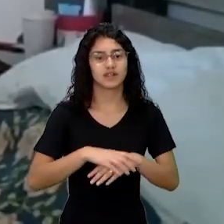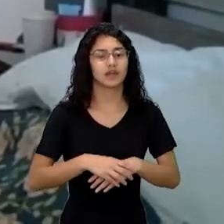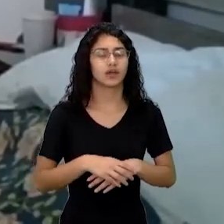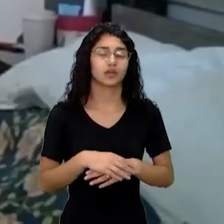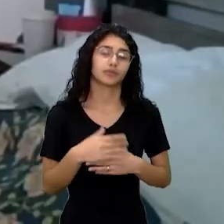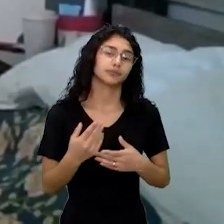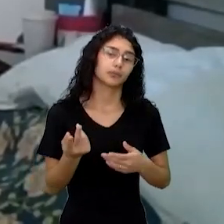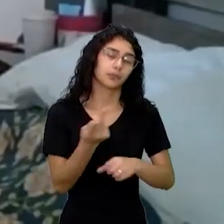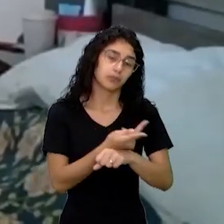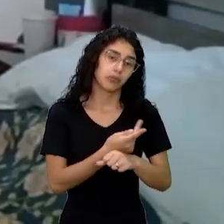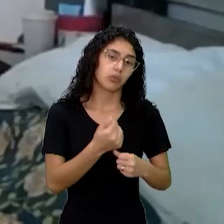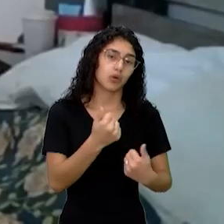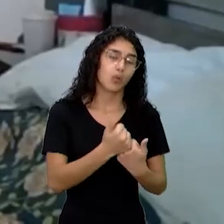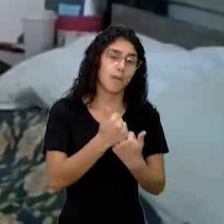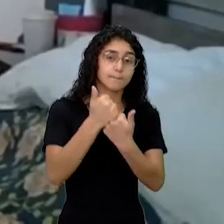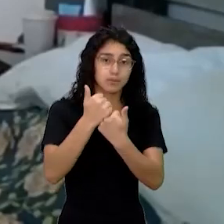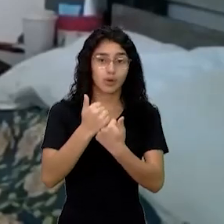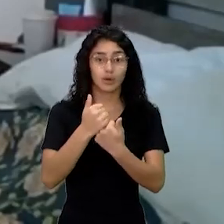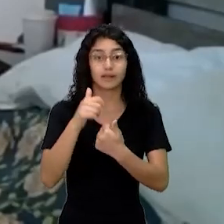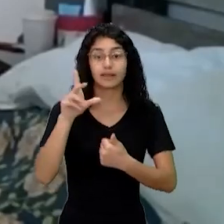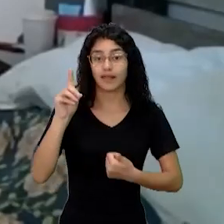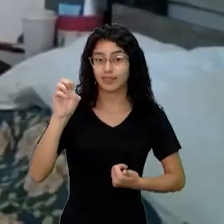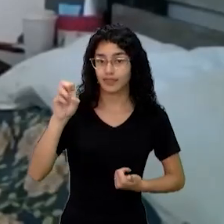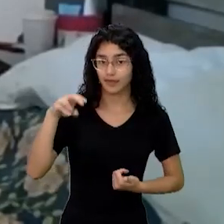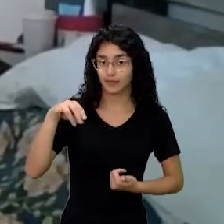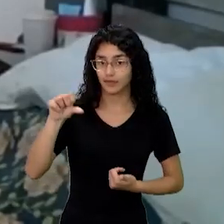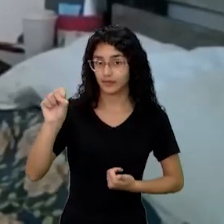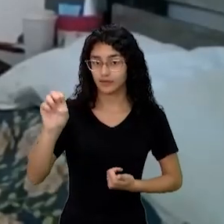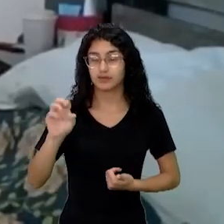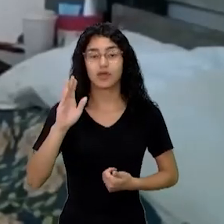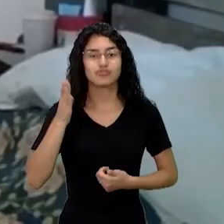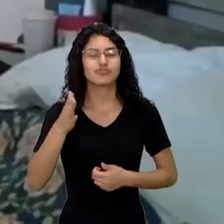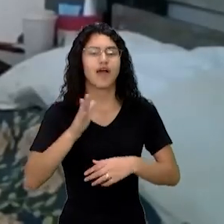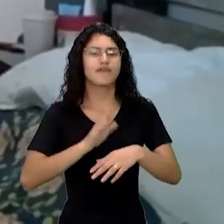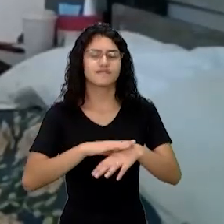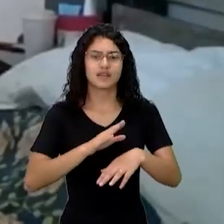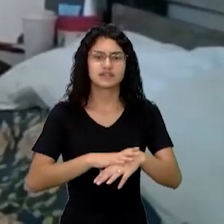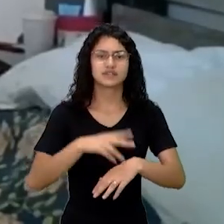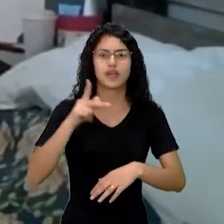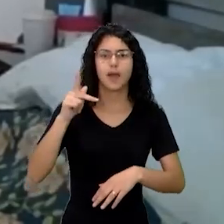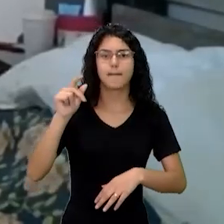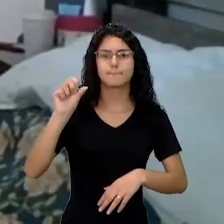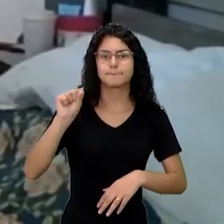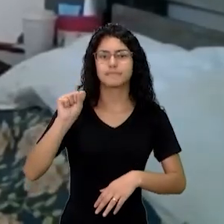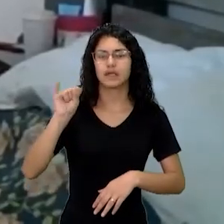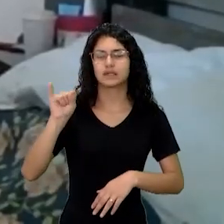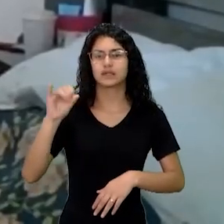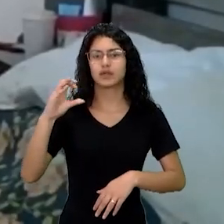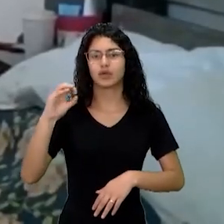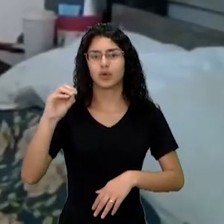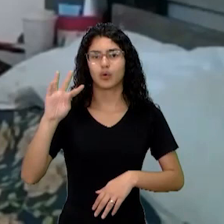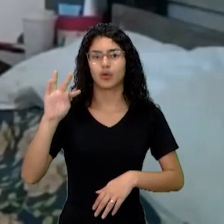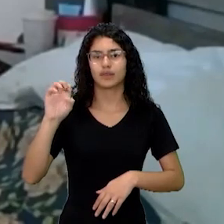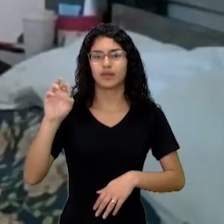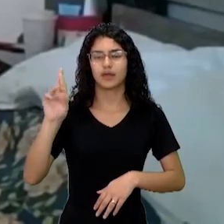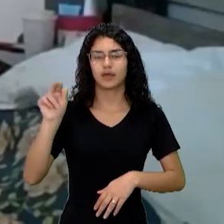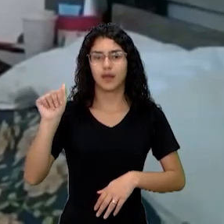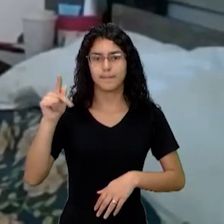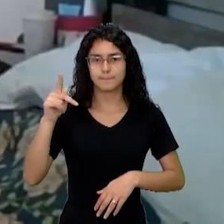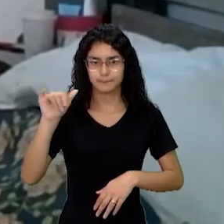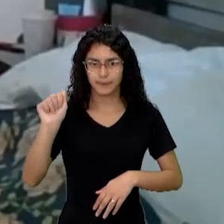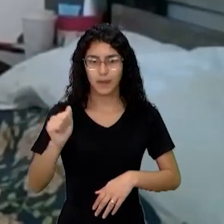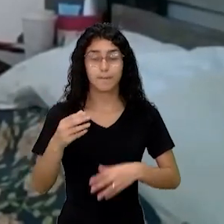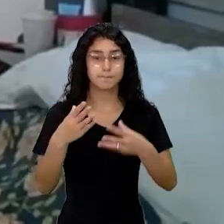um apoio da Denise, né? Eu já fazia psicoterapia já há muitos anos, já estava há muitos anos buscando por uma